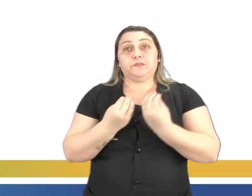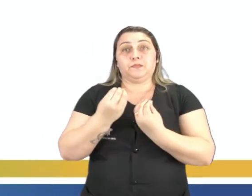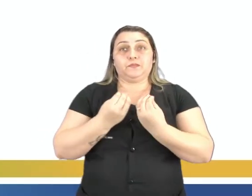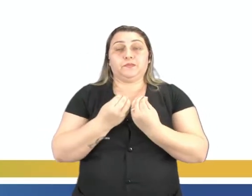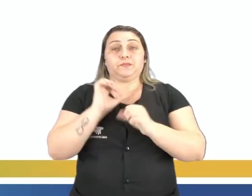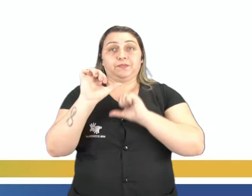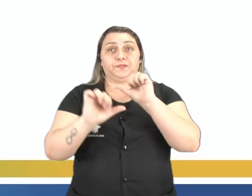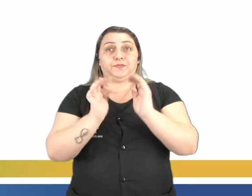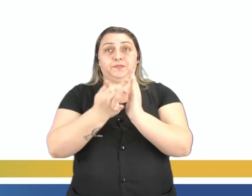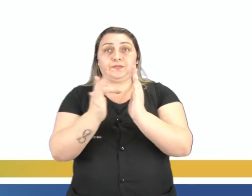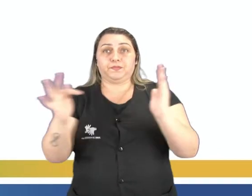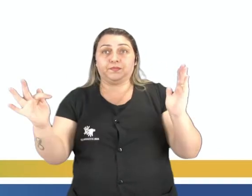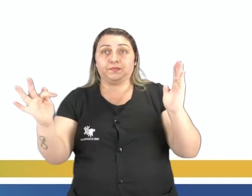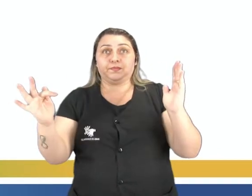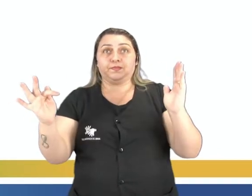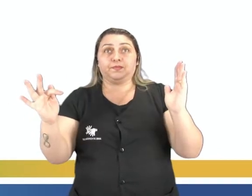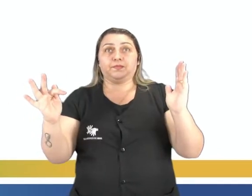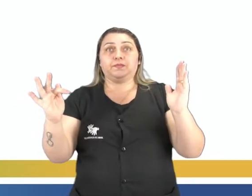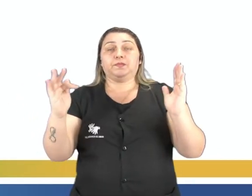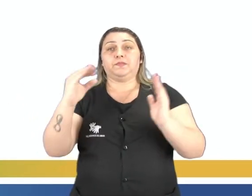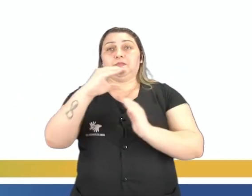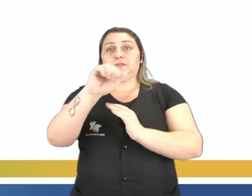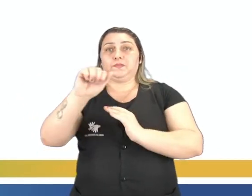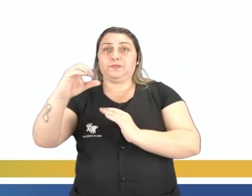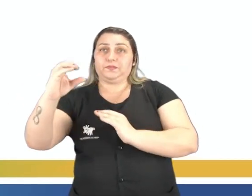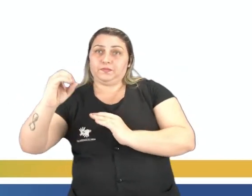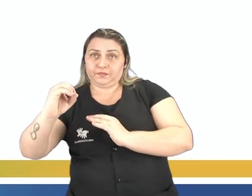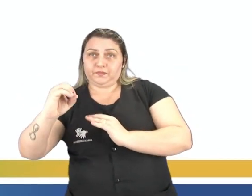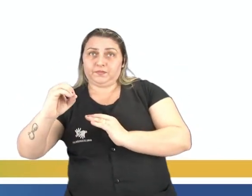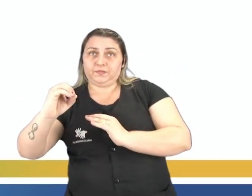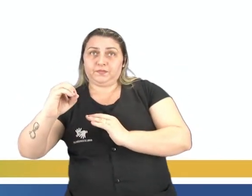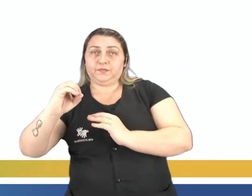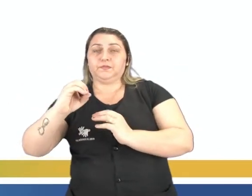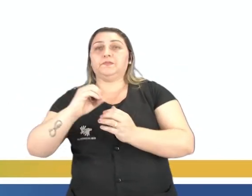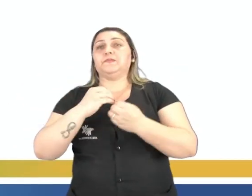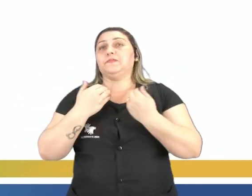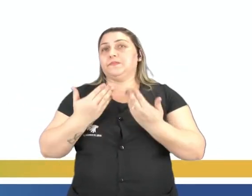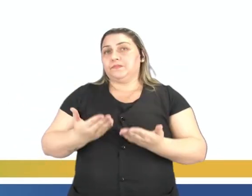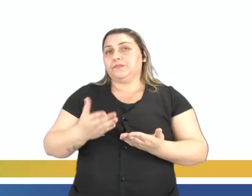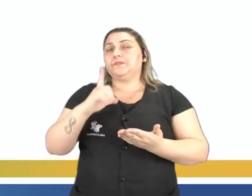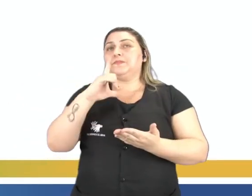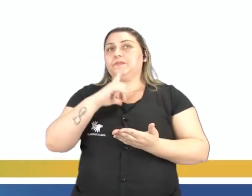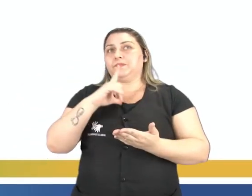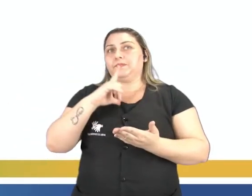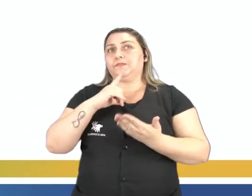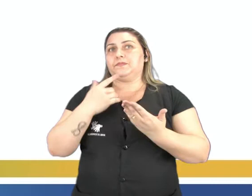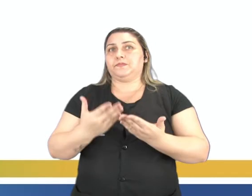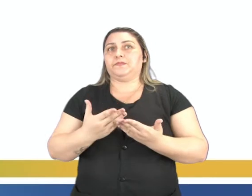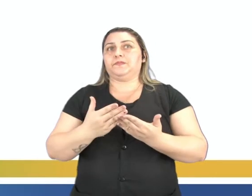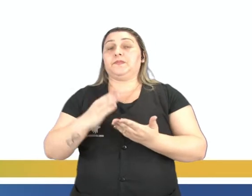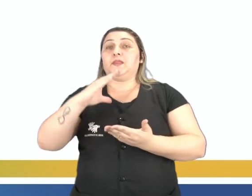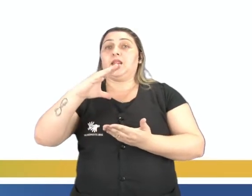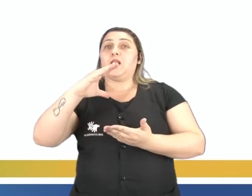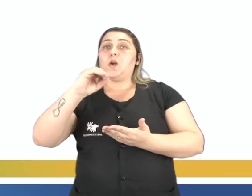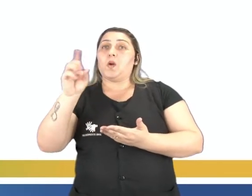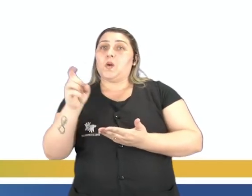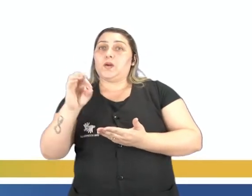ficar a fórmula desse óxido? CaO. E aí nós temos aqui o óxido de